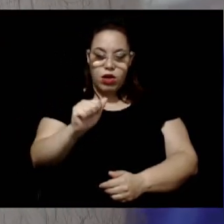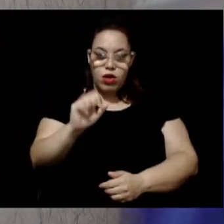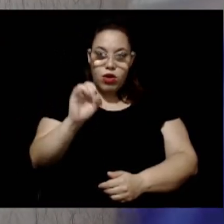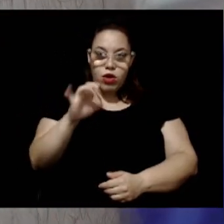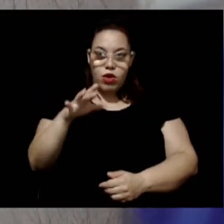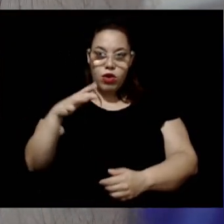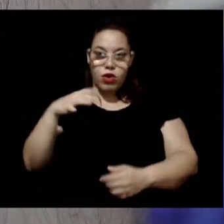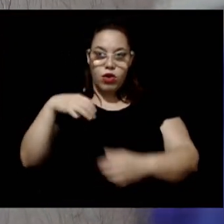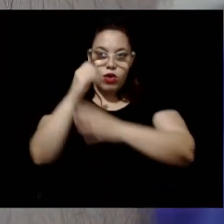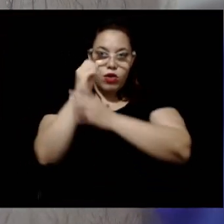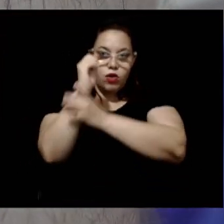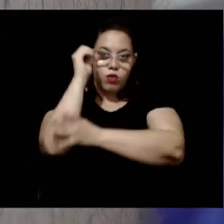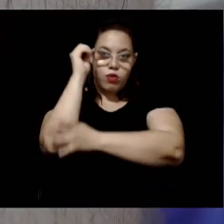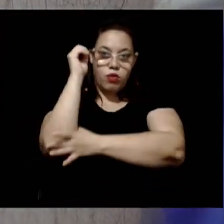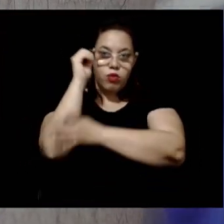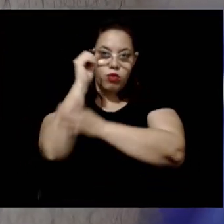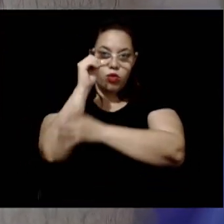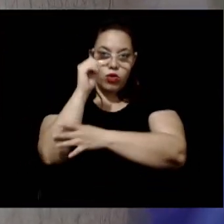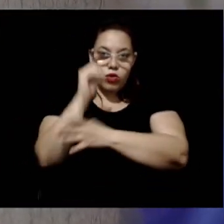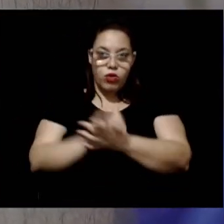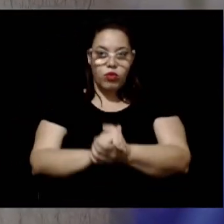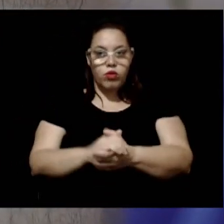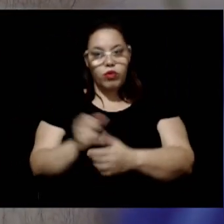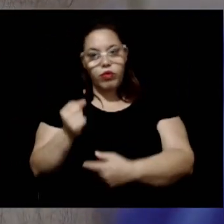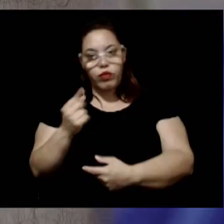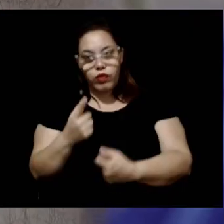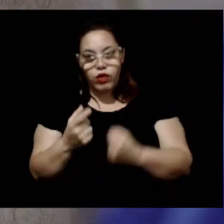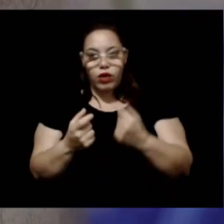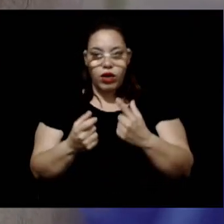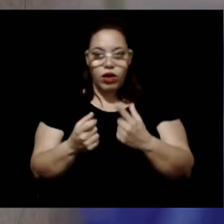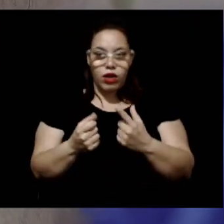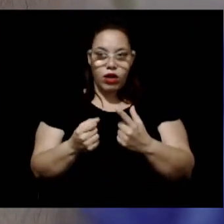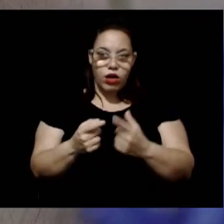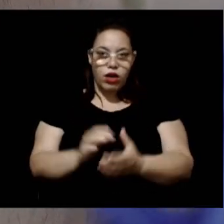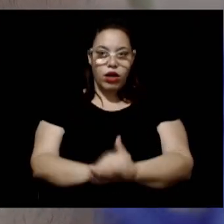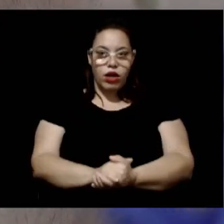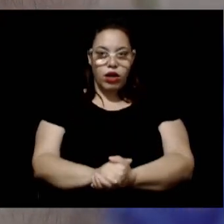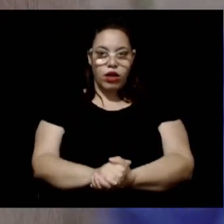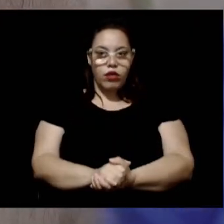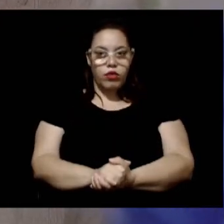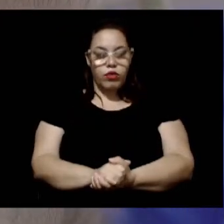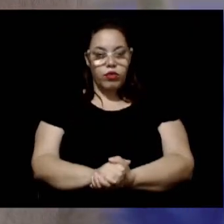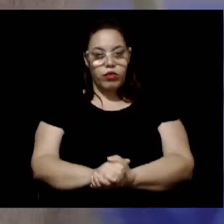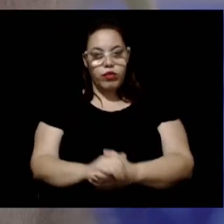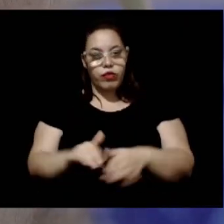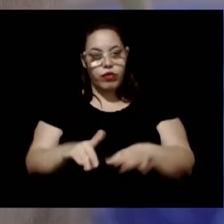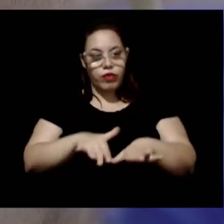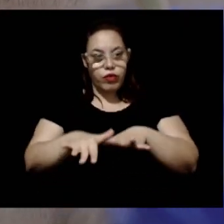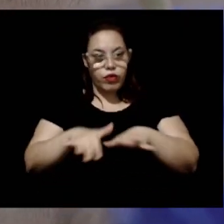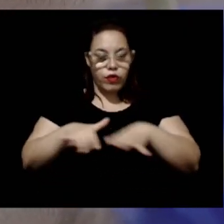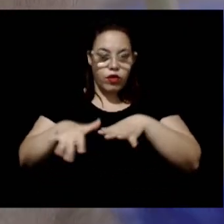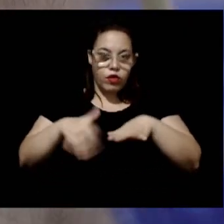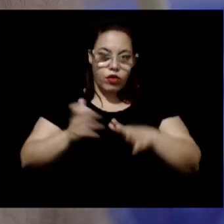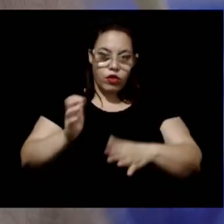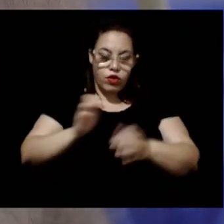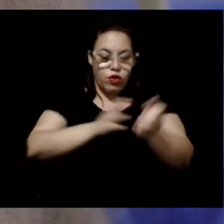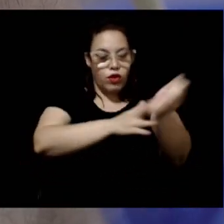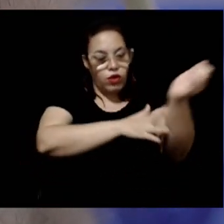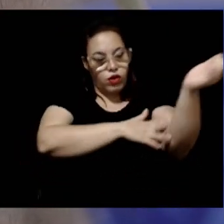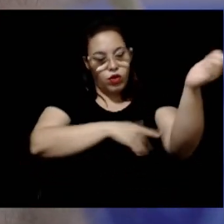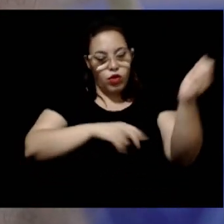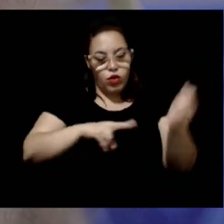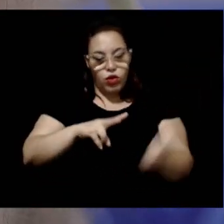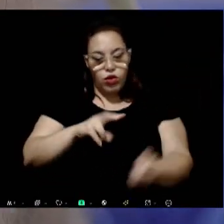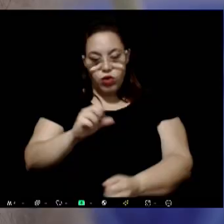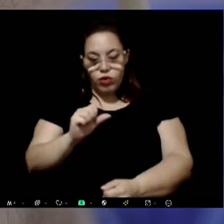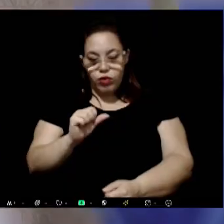musculoesquelético. Muitas vezes tem envolvimento de pele, muitas vezes tem envolvimento até da circulação, os vasos. Existe um grupo grande de